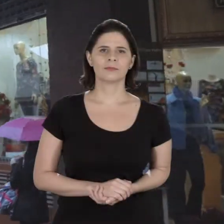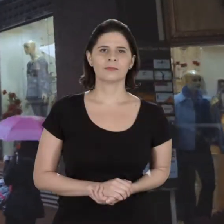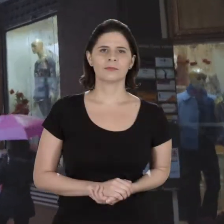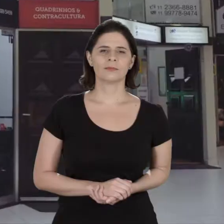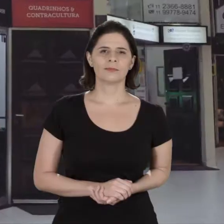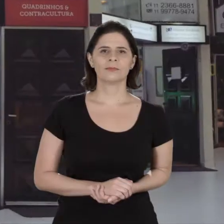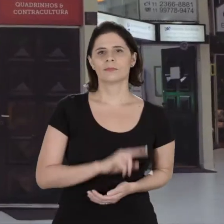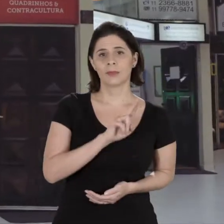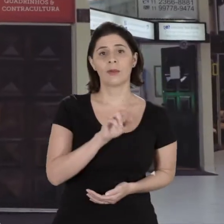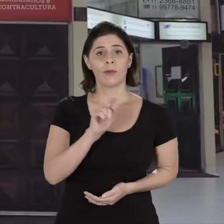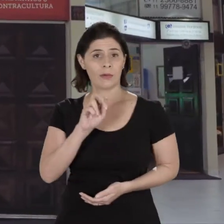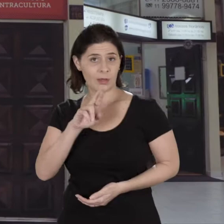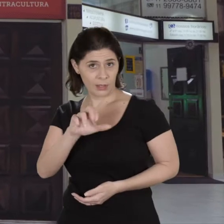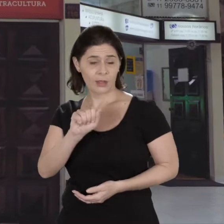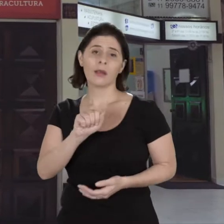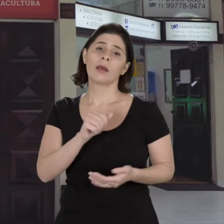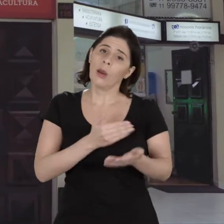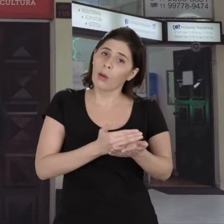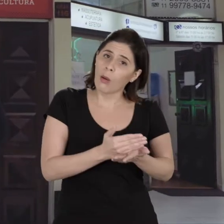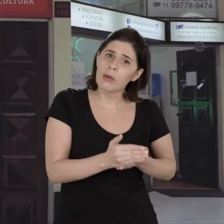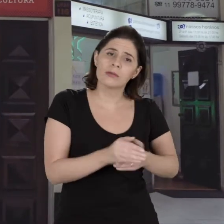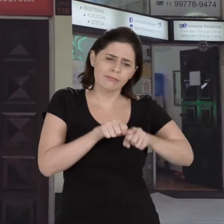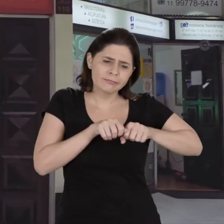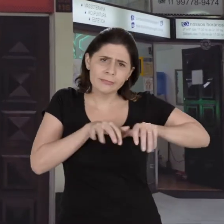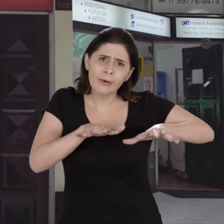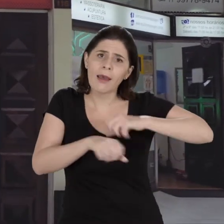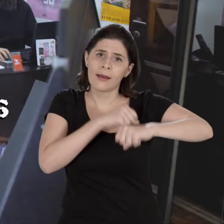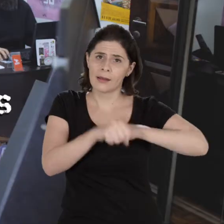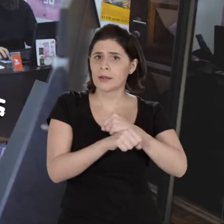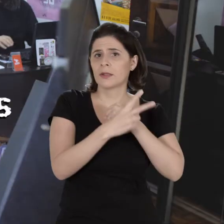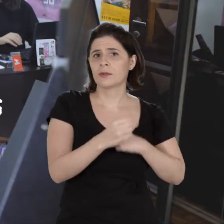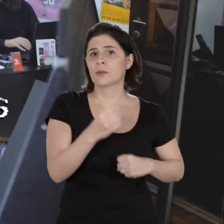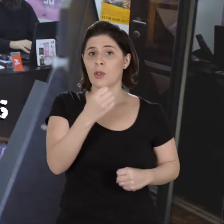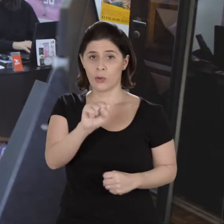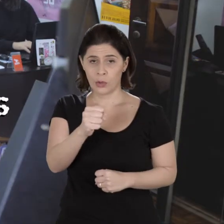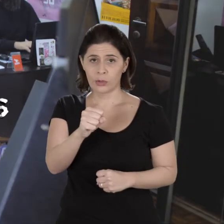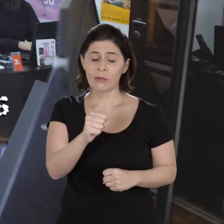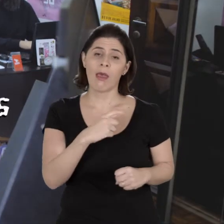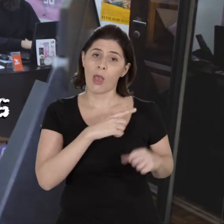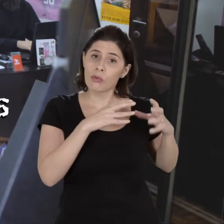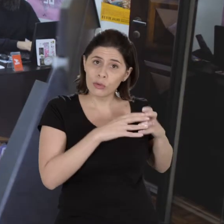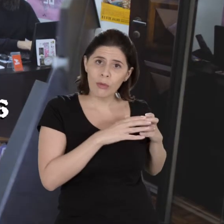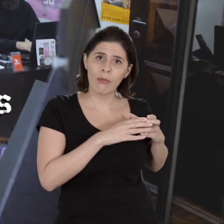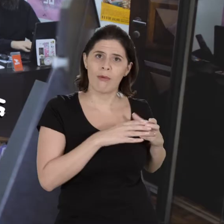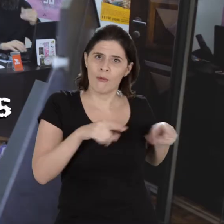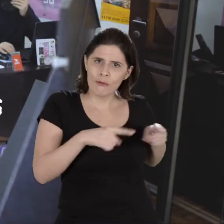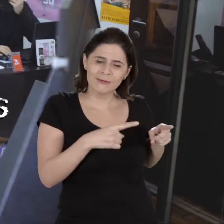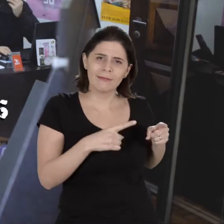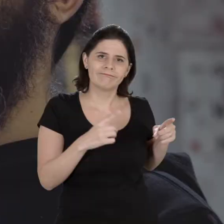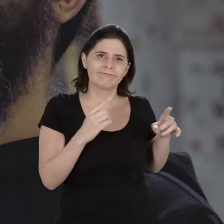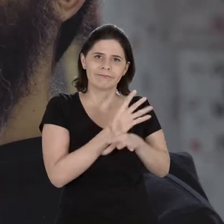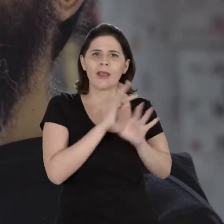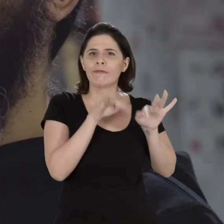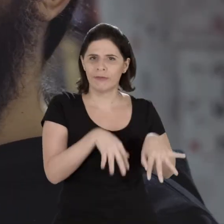A Ugra começou a ser germinada, acho que em 2008, quando a banda que eu tocava terminou. Eu e um dos vocalistas tínhamos